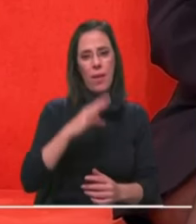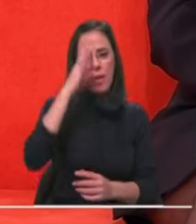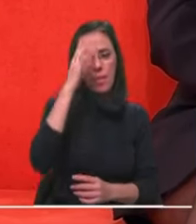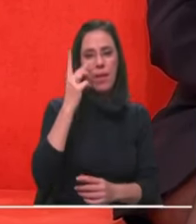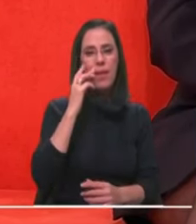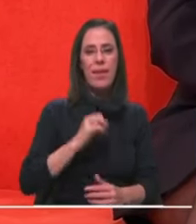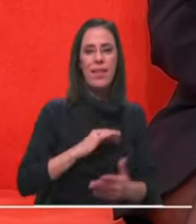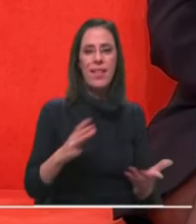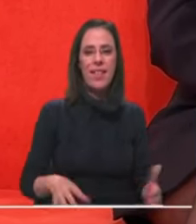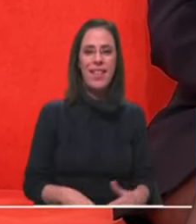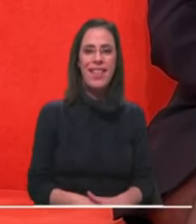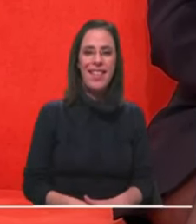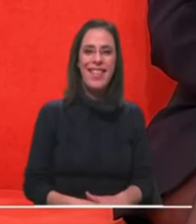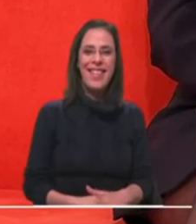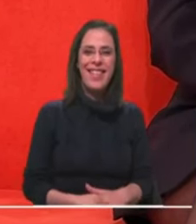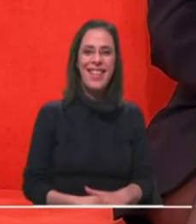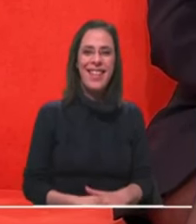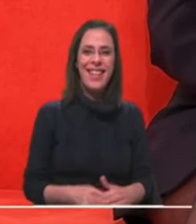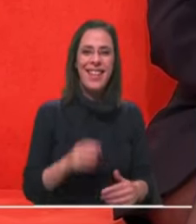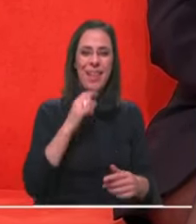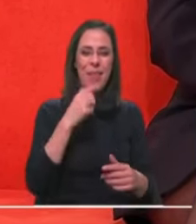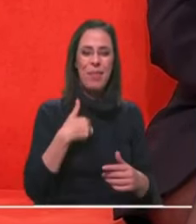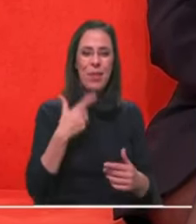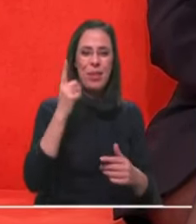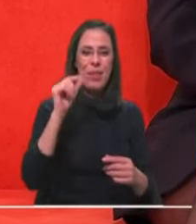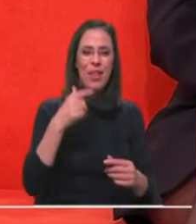sonho da sua vida é é depois já me posso ir embora que já vou feliz